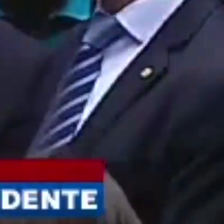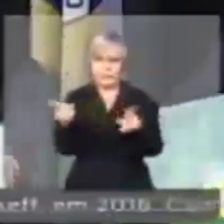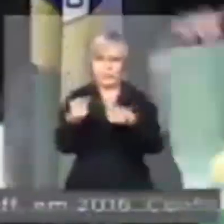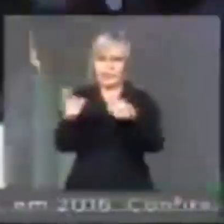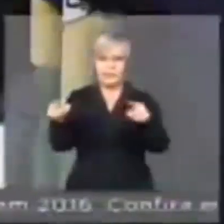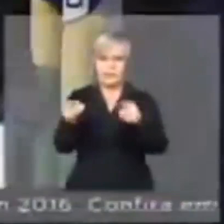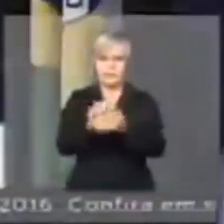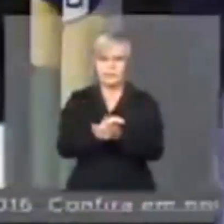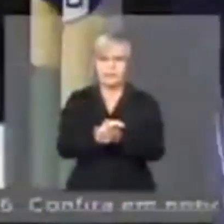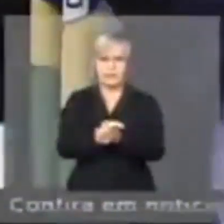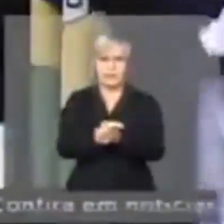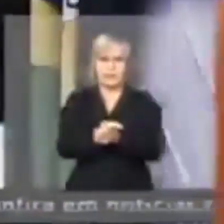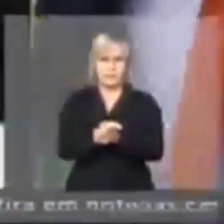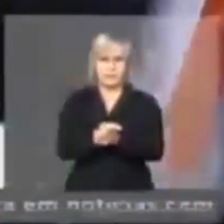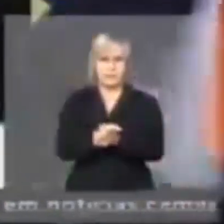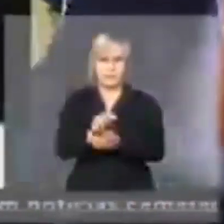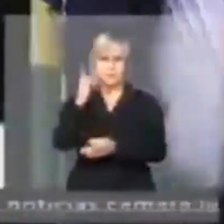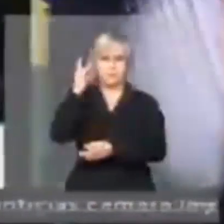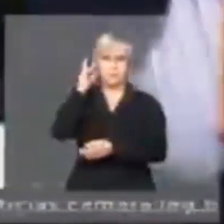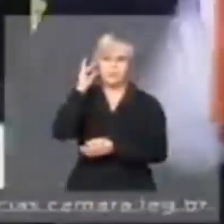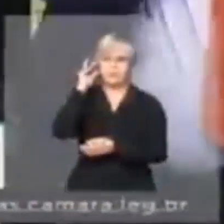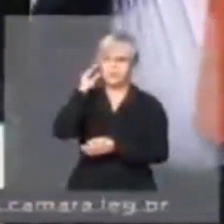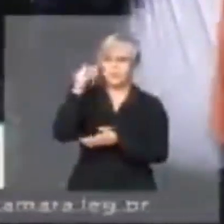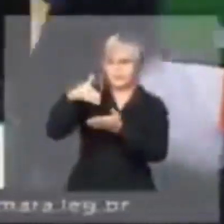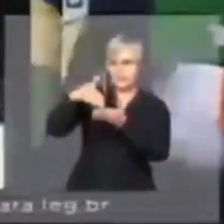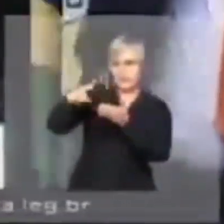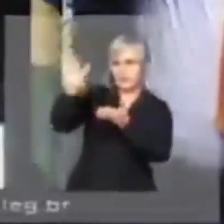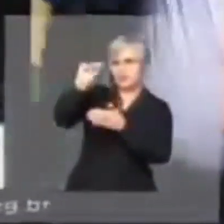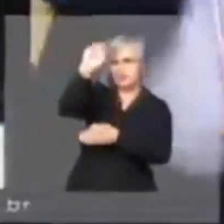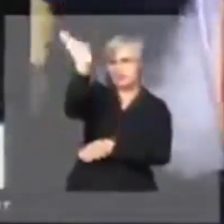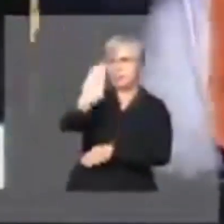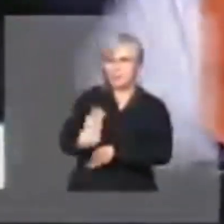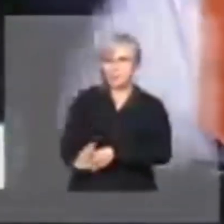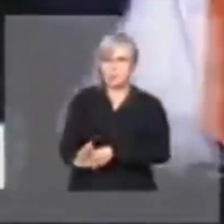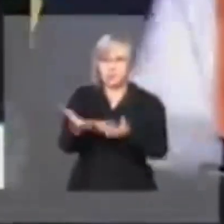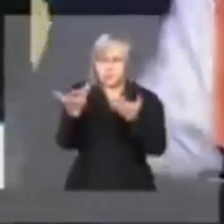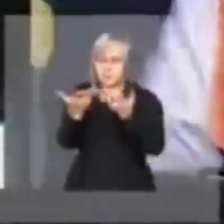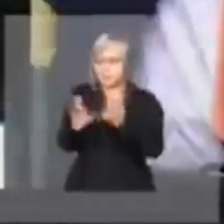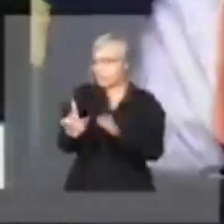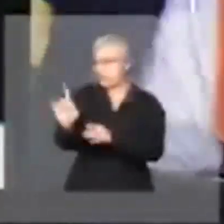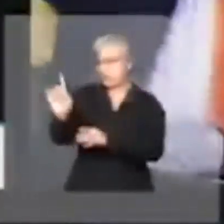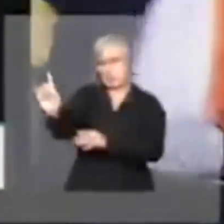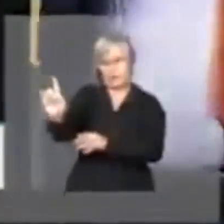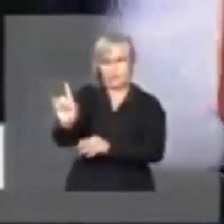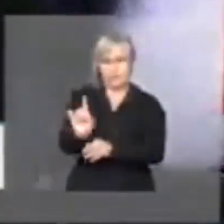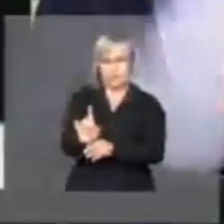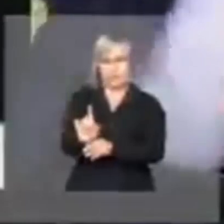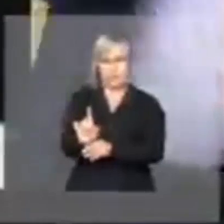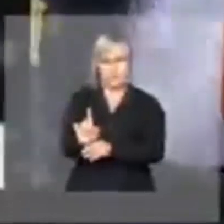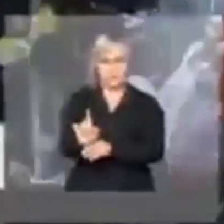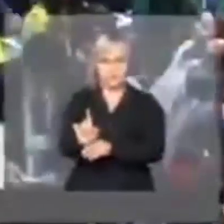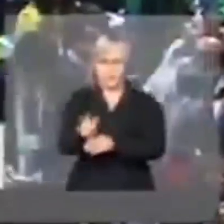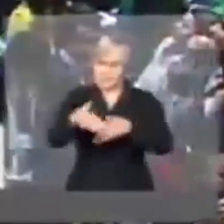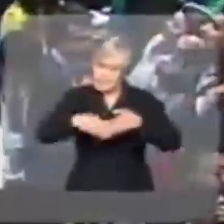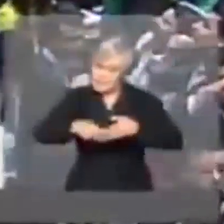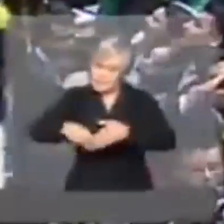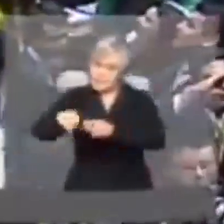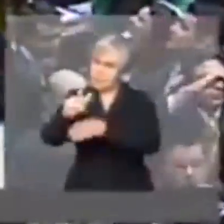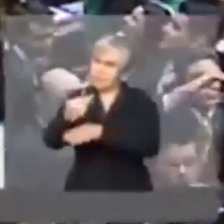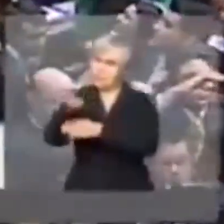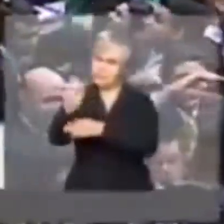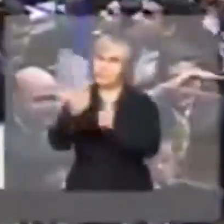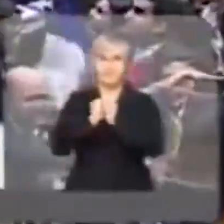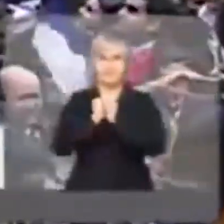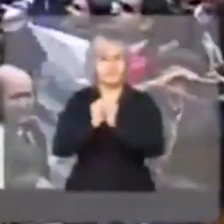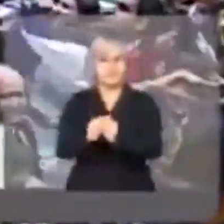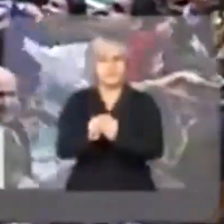pais. Dilma, vai embora que o Brasil não quer você. E leve o Lula